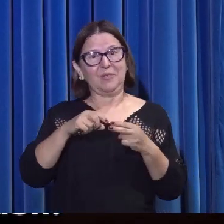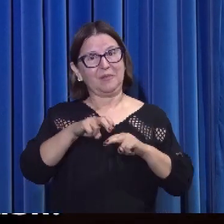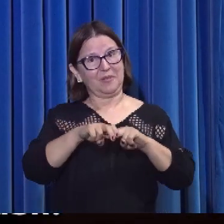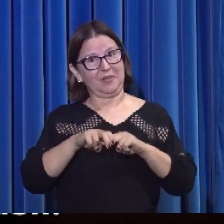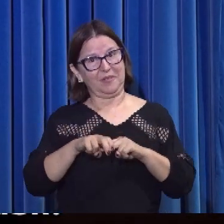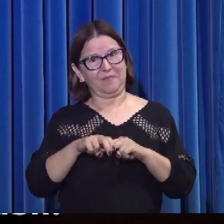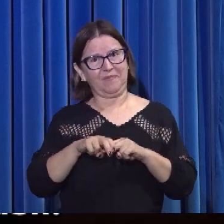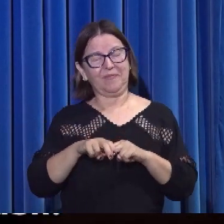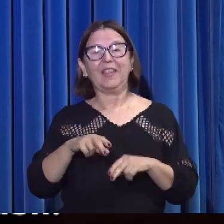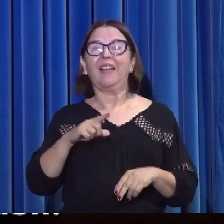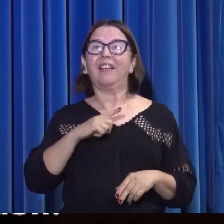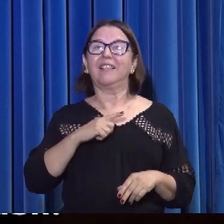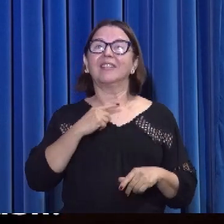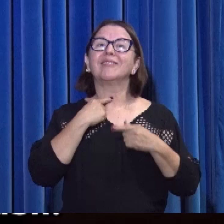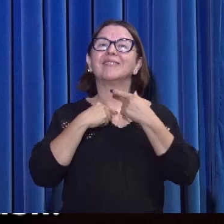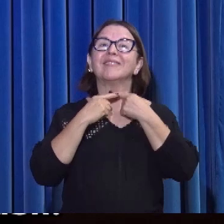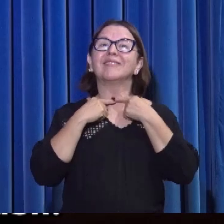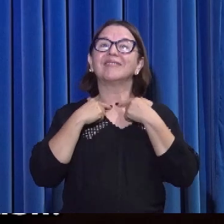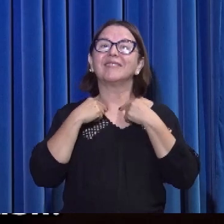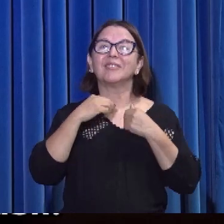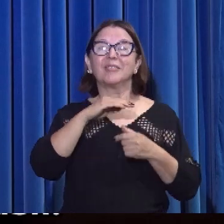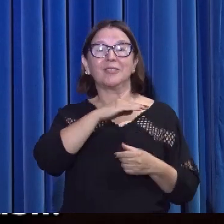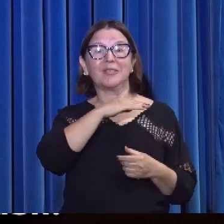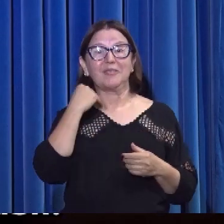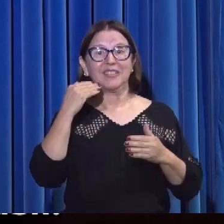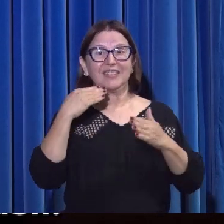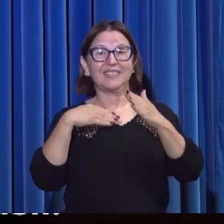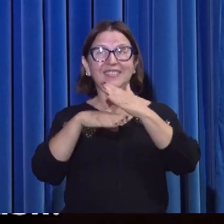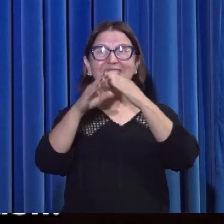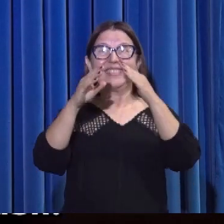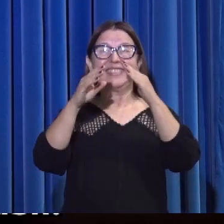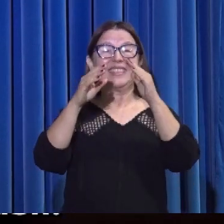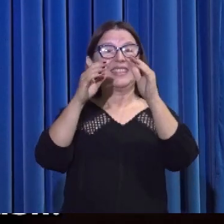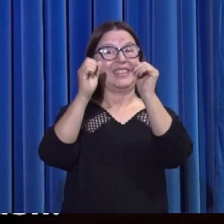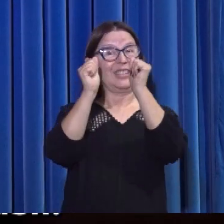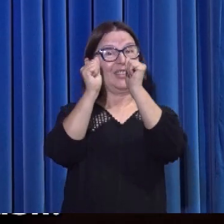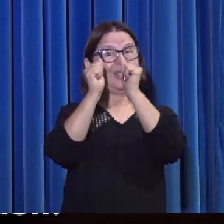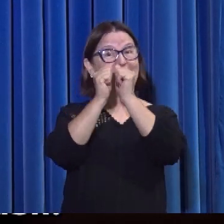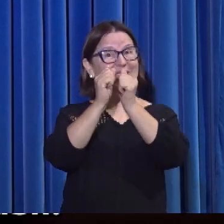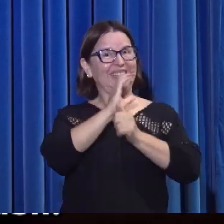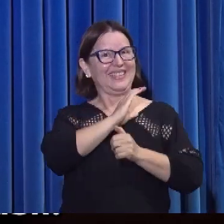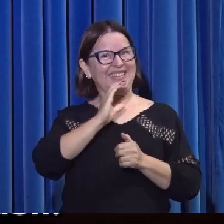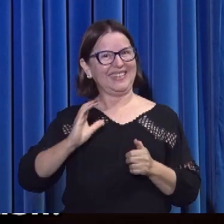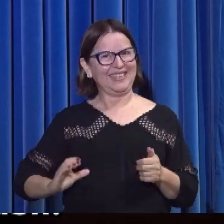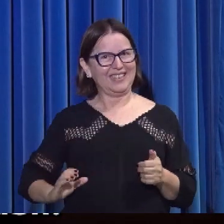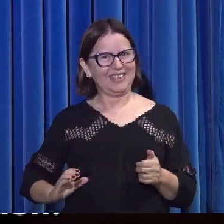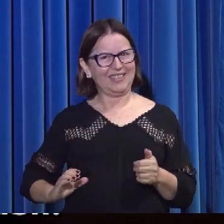tendo desejo de partir e estar com Cristo, o que é